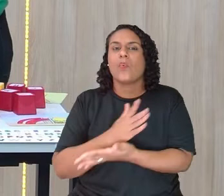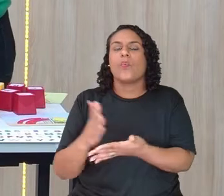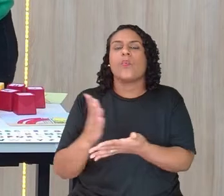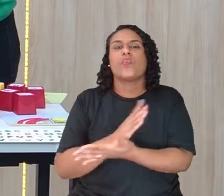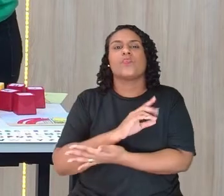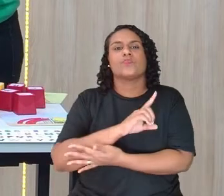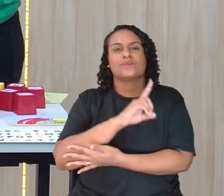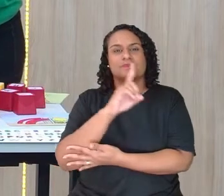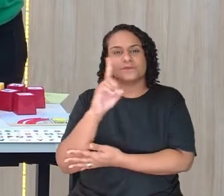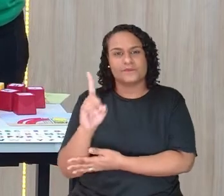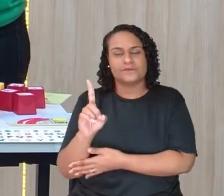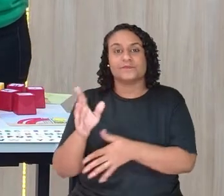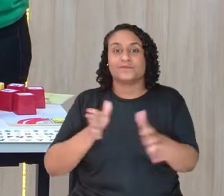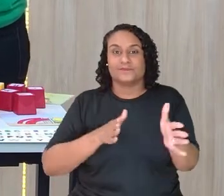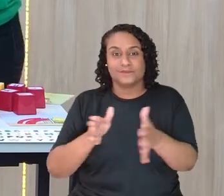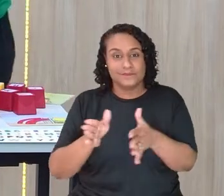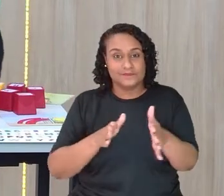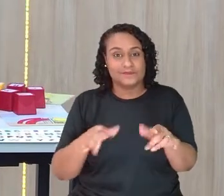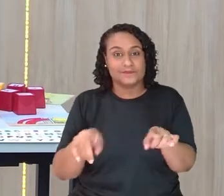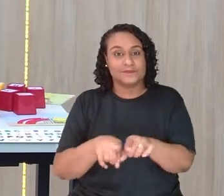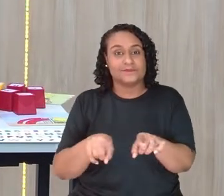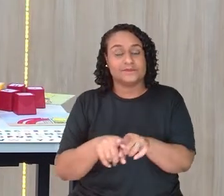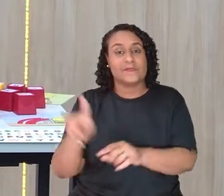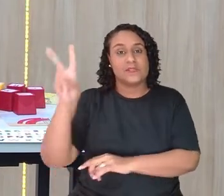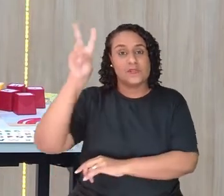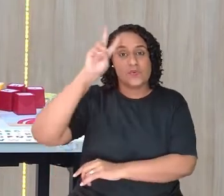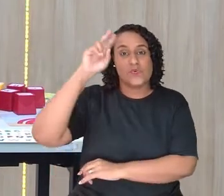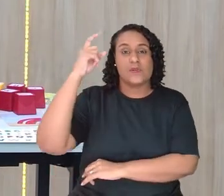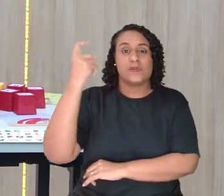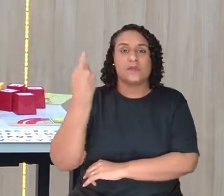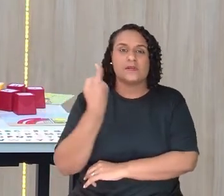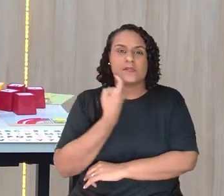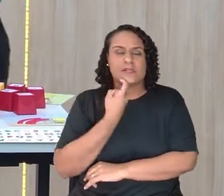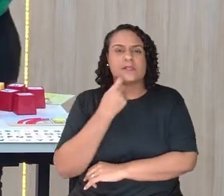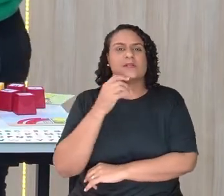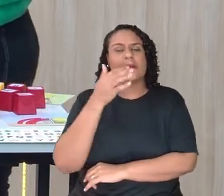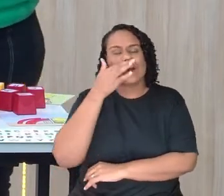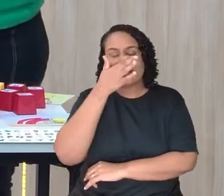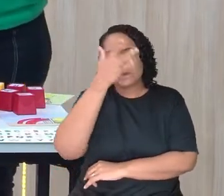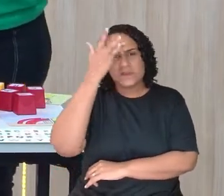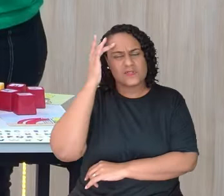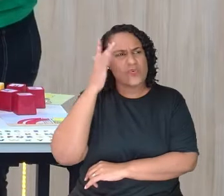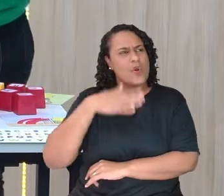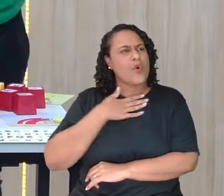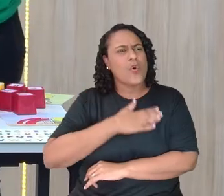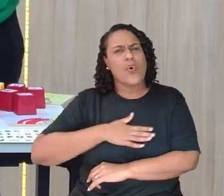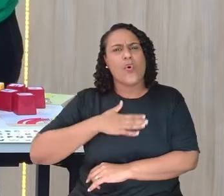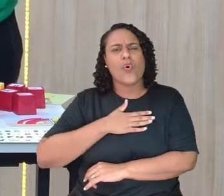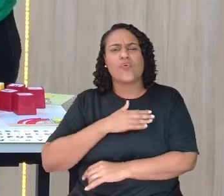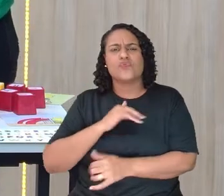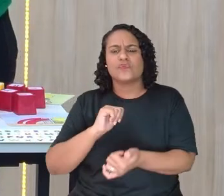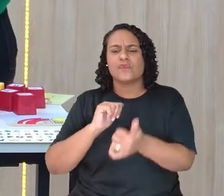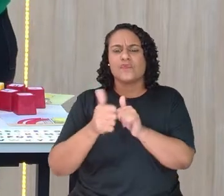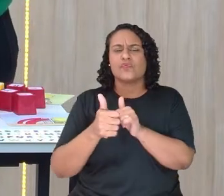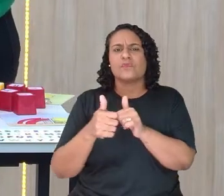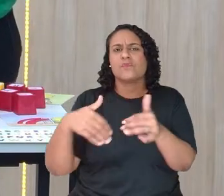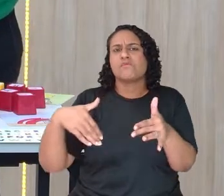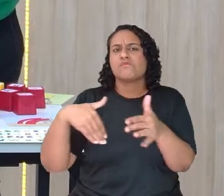dias durante também de segunda a sexta. Quem gosta de jogo de futebol, o que é que acontece? Tem um jogo de